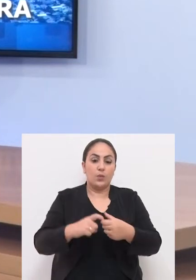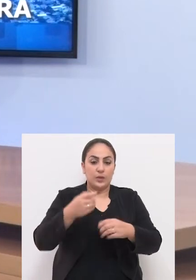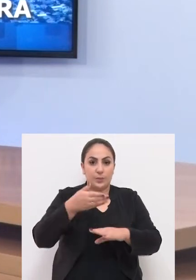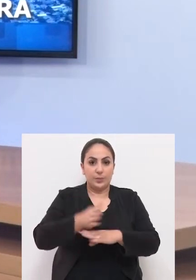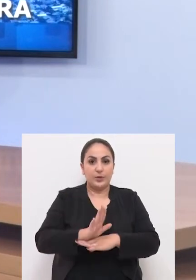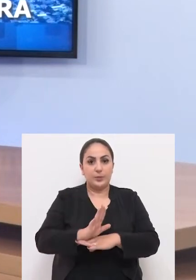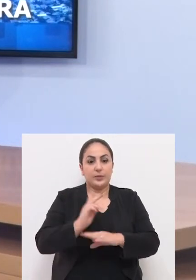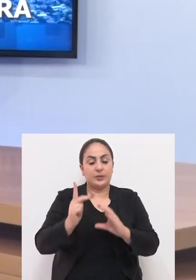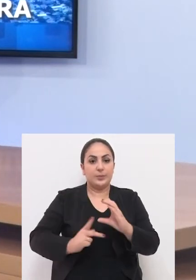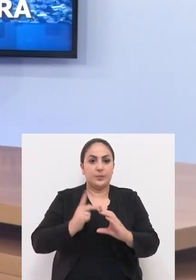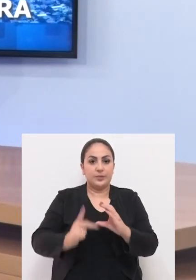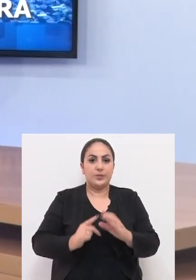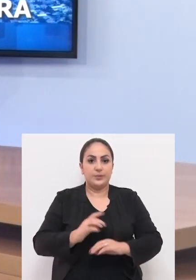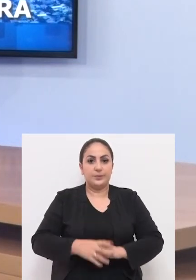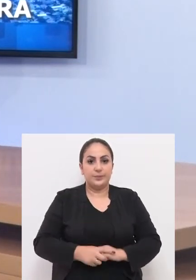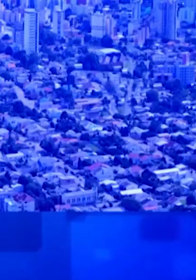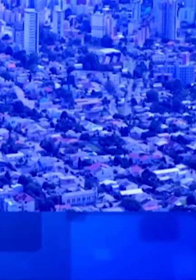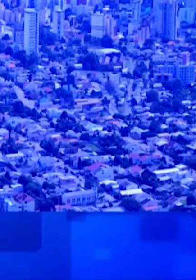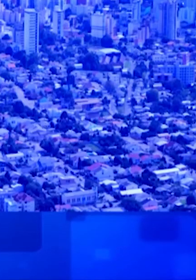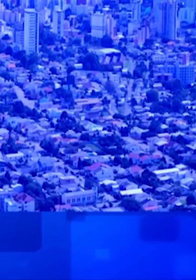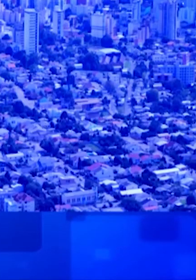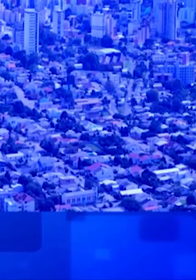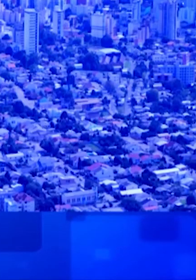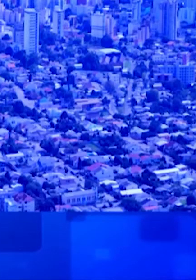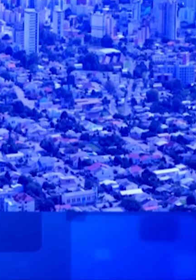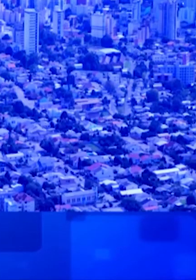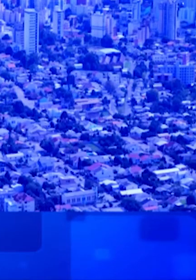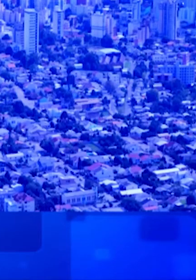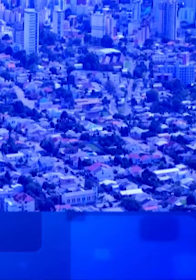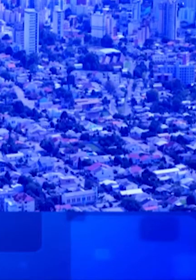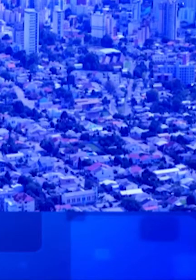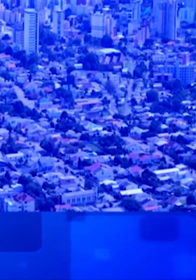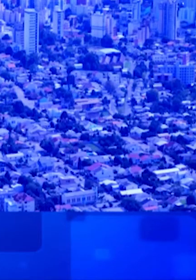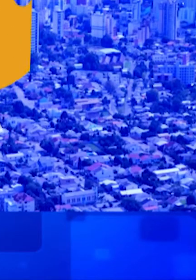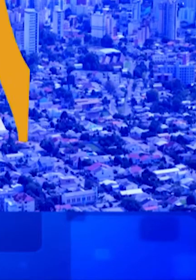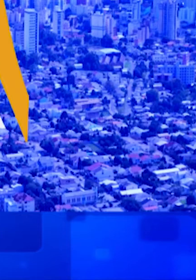convênio aprovado pelo Legislativo.